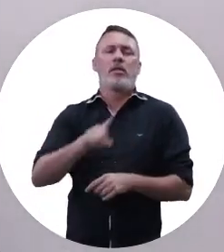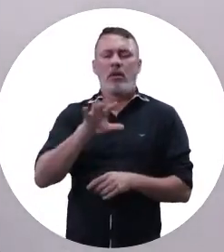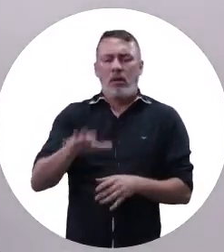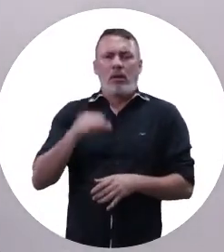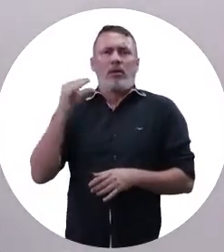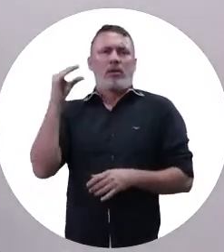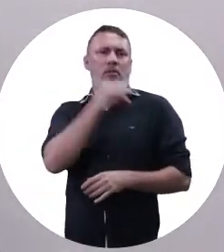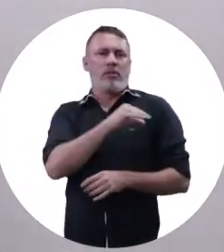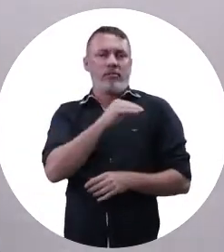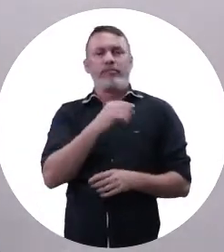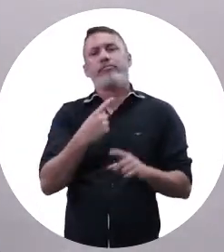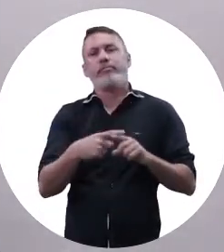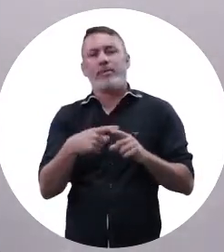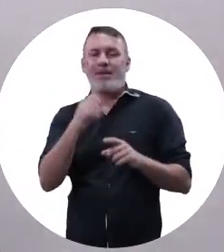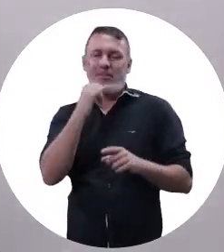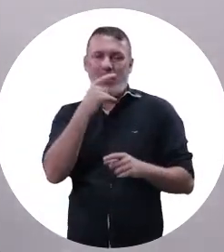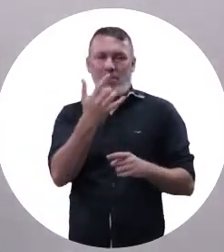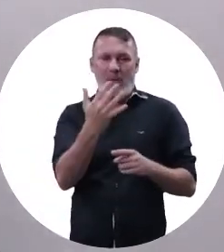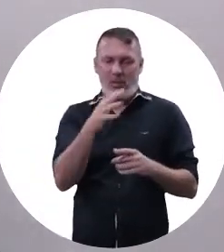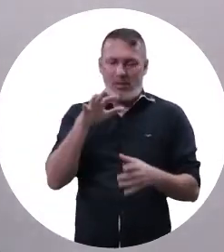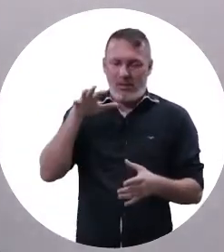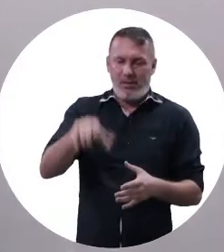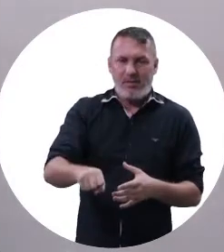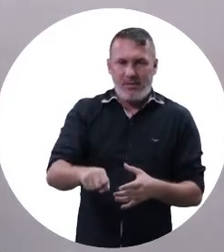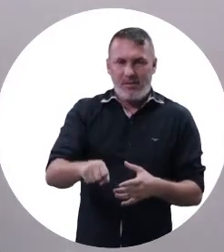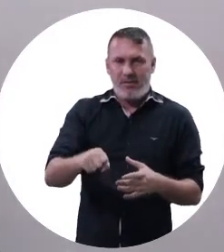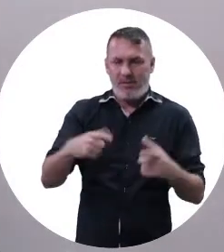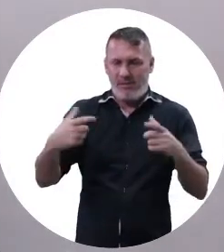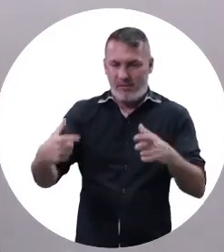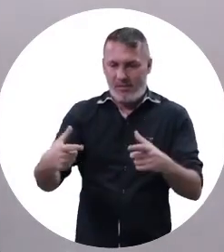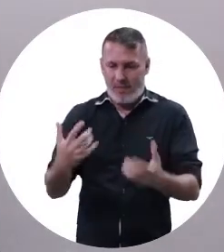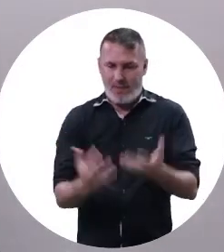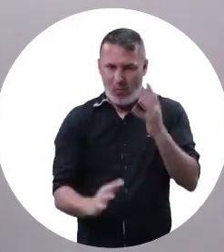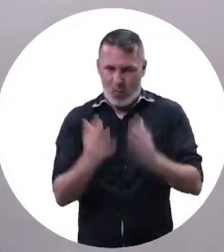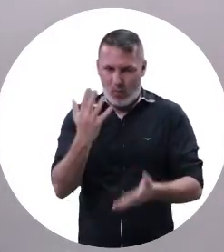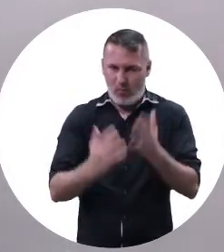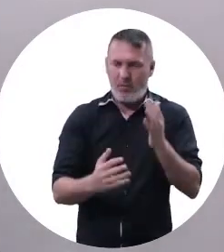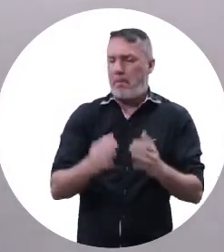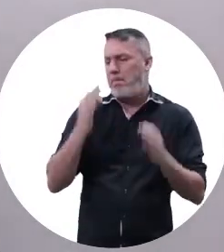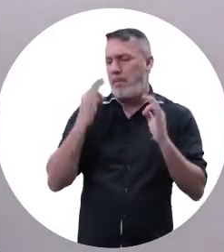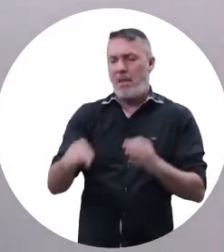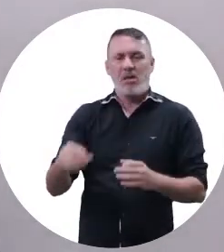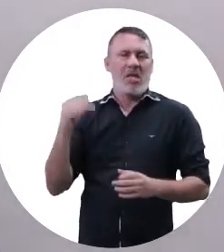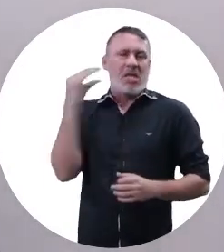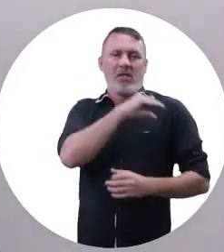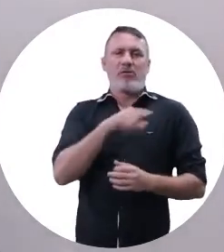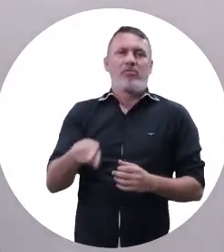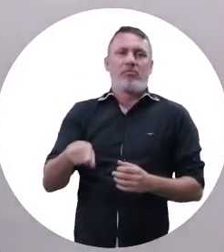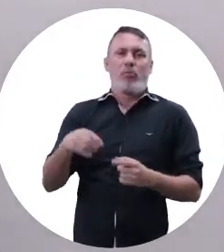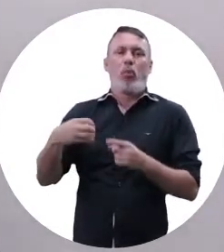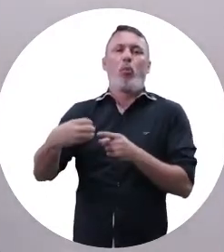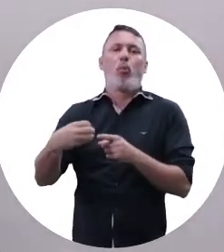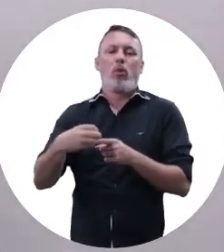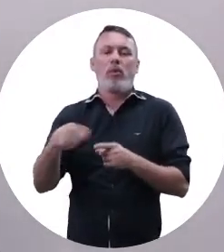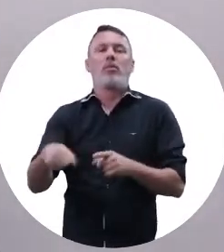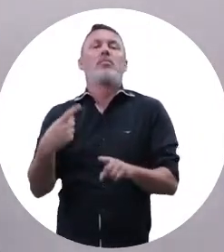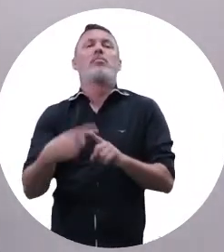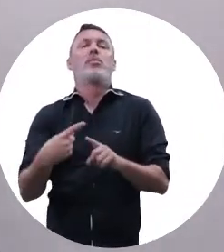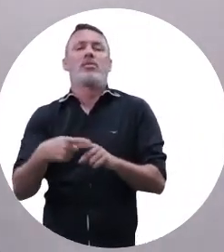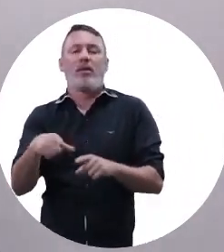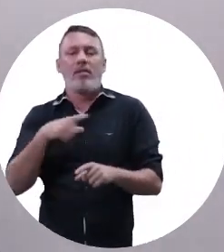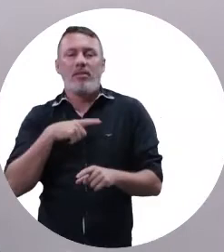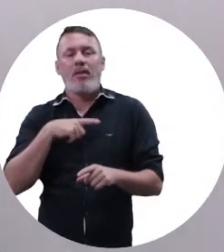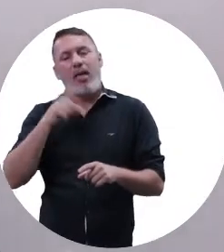Cozinhando alguma coisa? Se você for retirar a colher naquele exato momento com o fogo ligado, provavelmente aquela colher vai te queimar. Porque ela